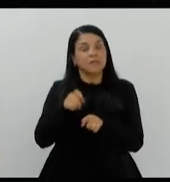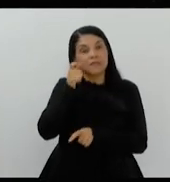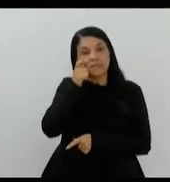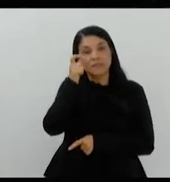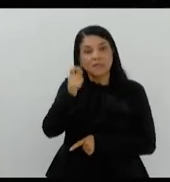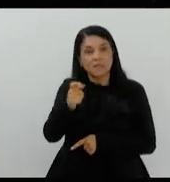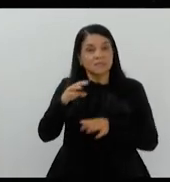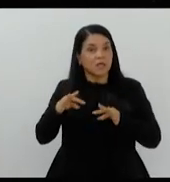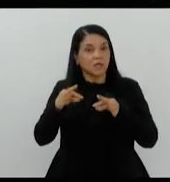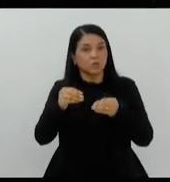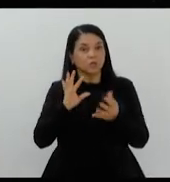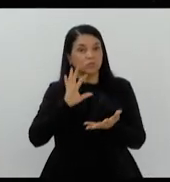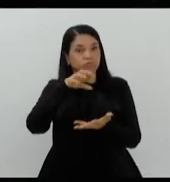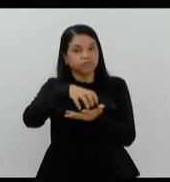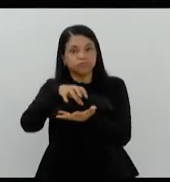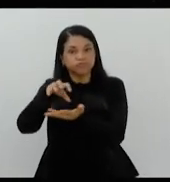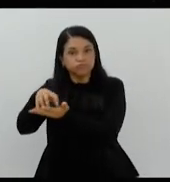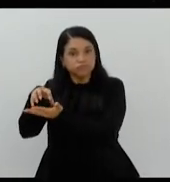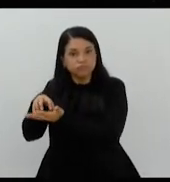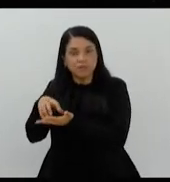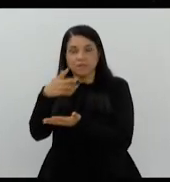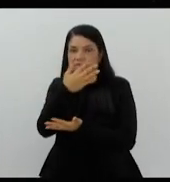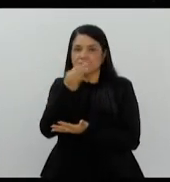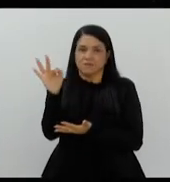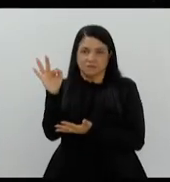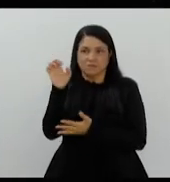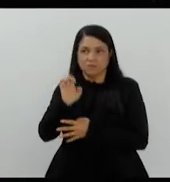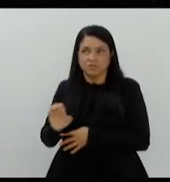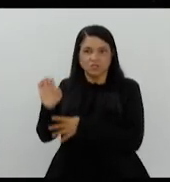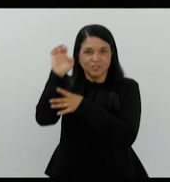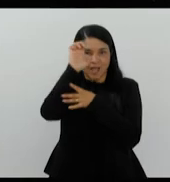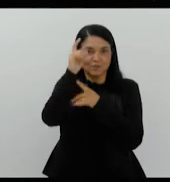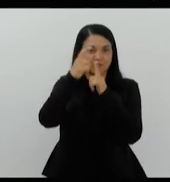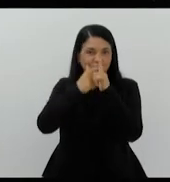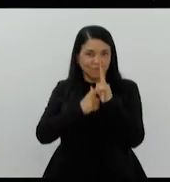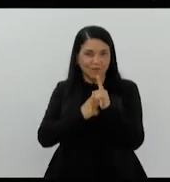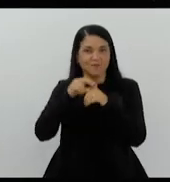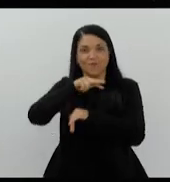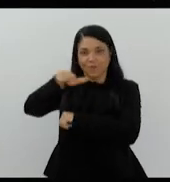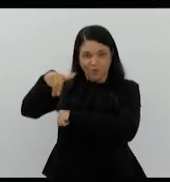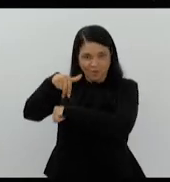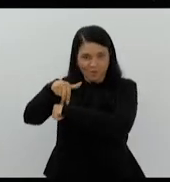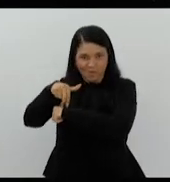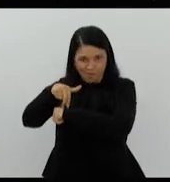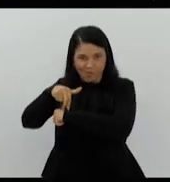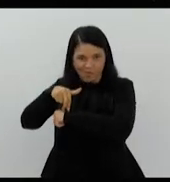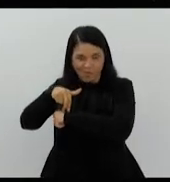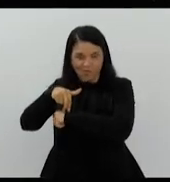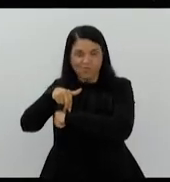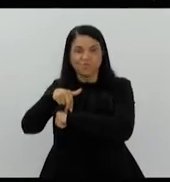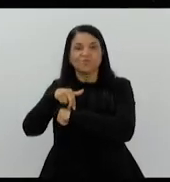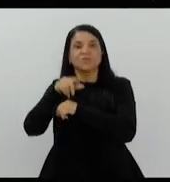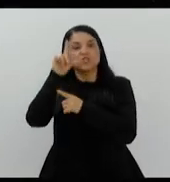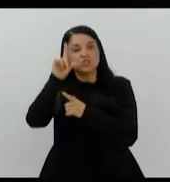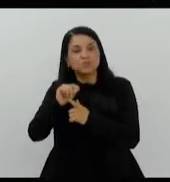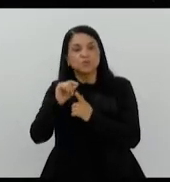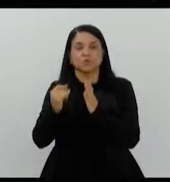a todas as unidades da federação que são devedoras da União ter redução dos juros.